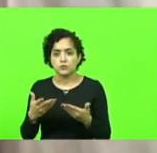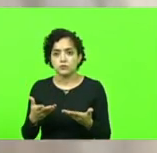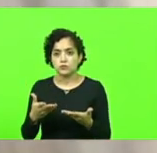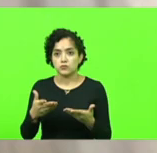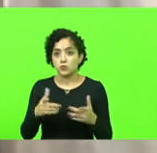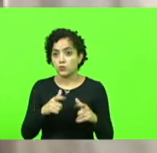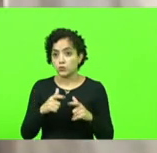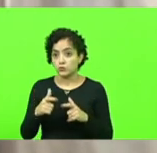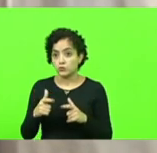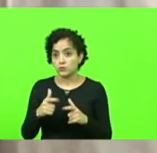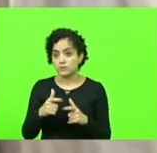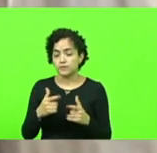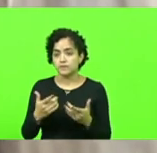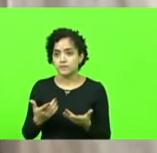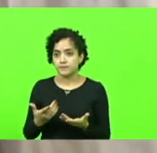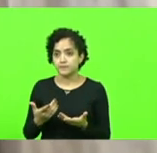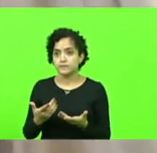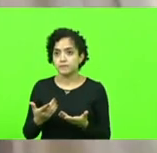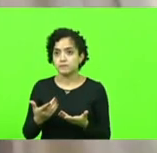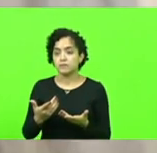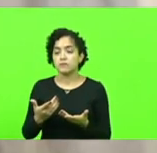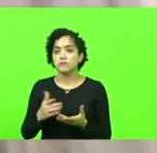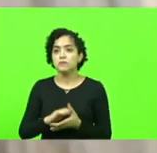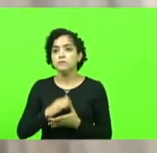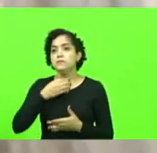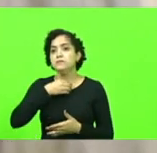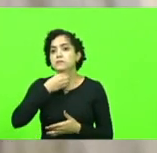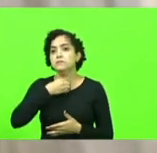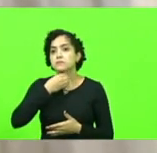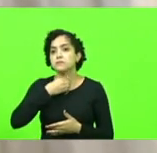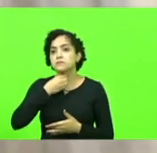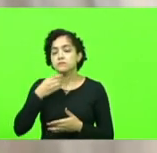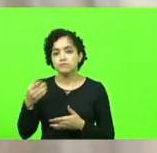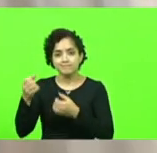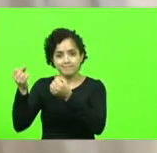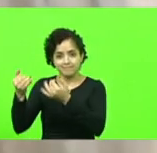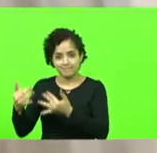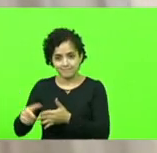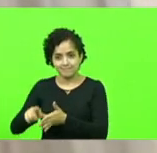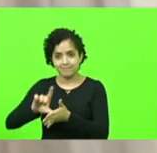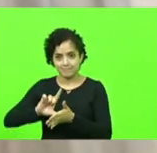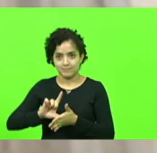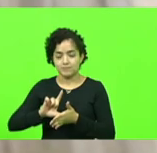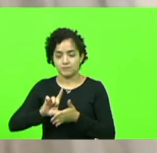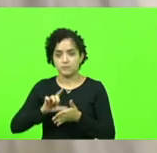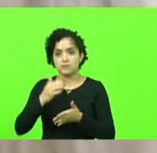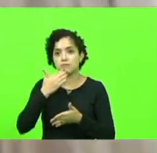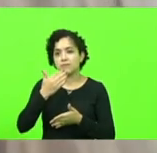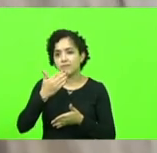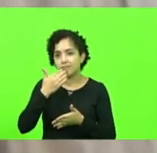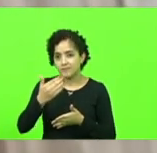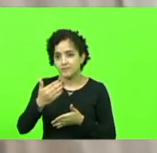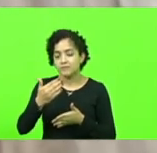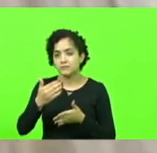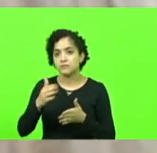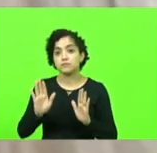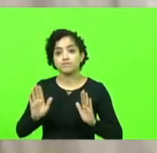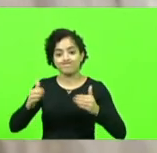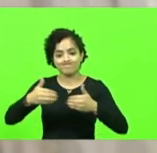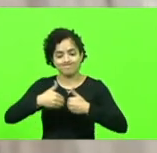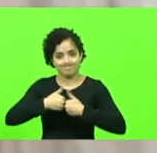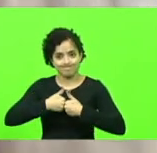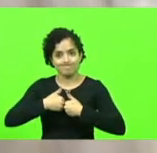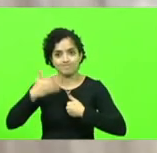Como o fonoaudiólogo falou, existe uma grande demanda em crianças autistas hoje,